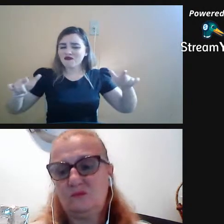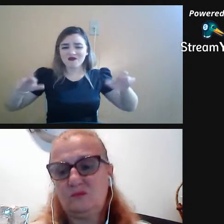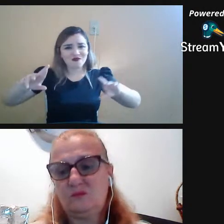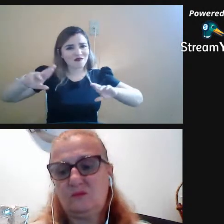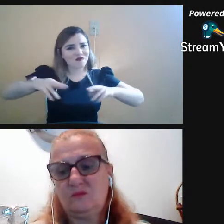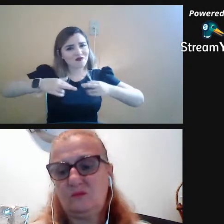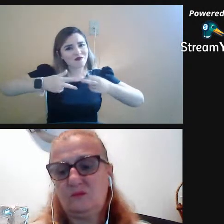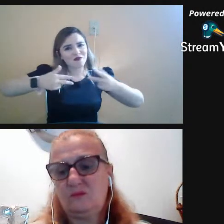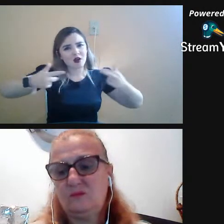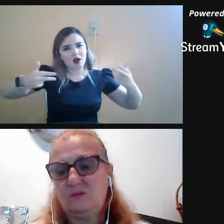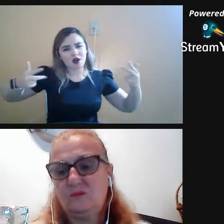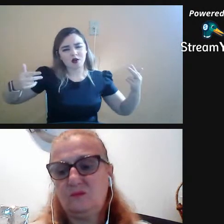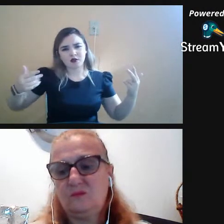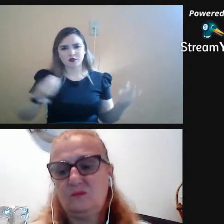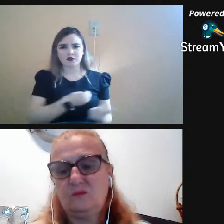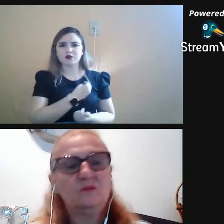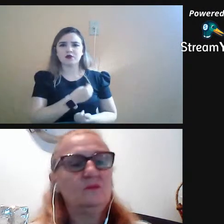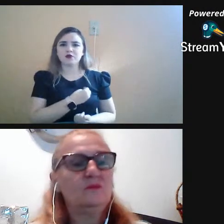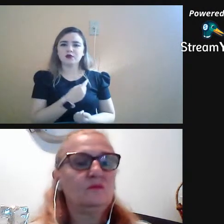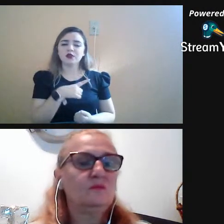seres que estão ali.